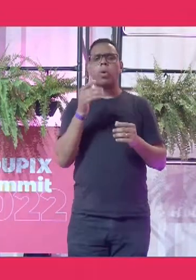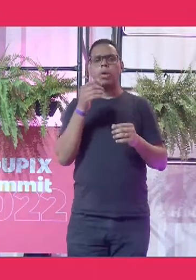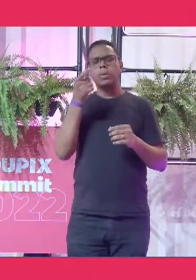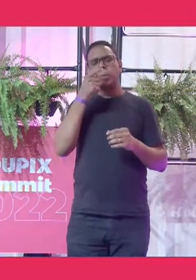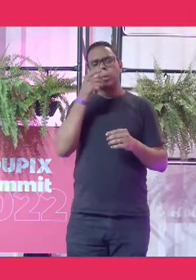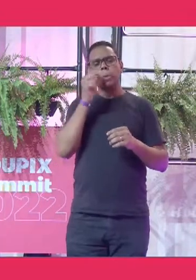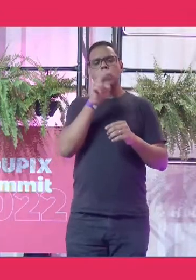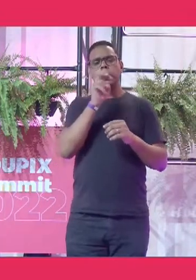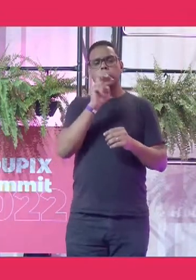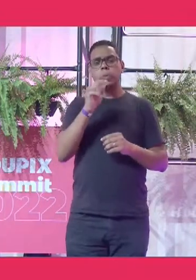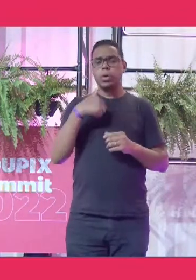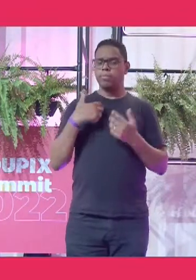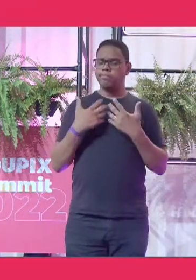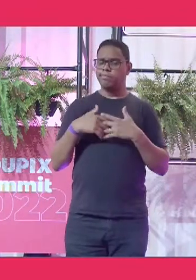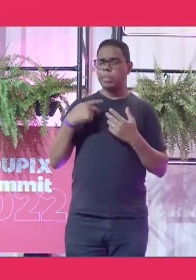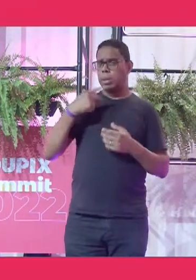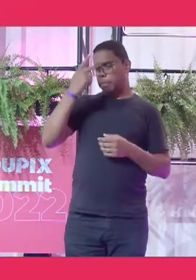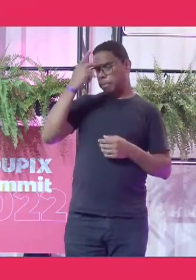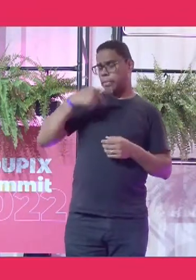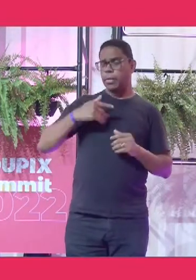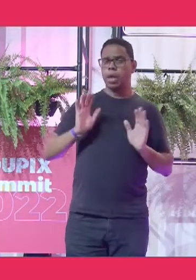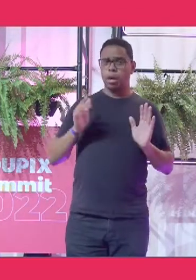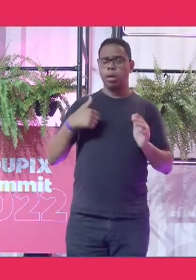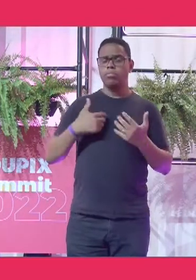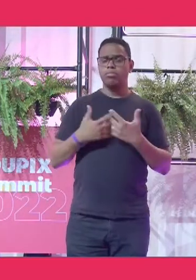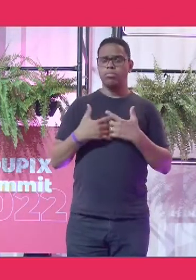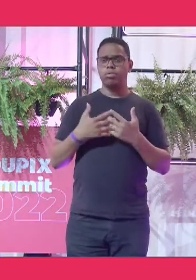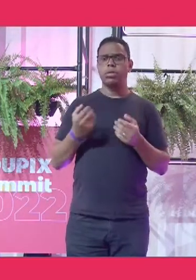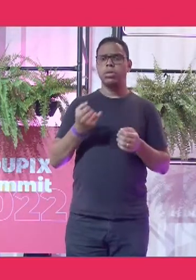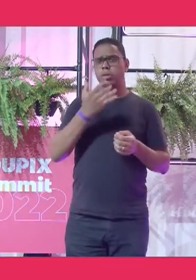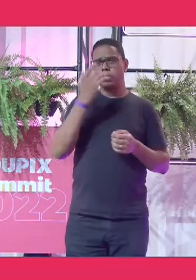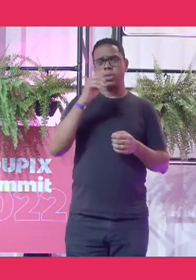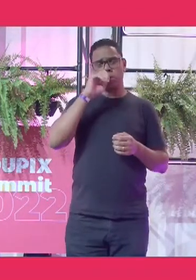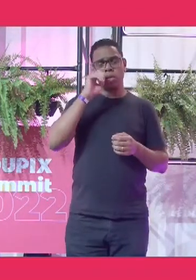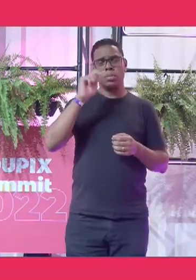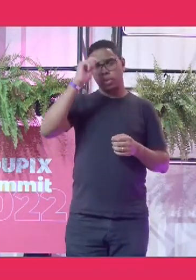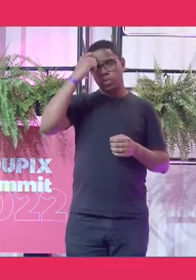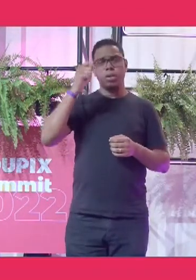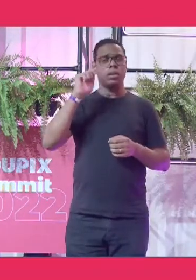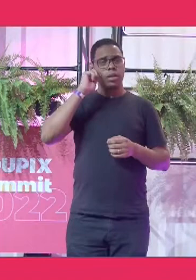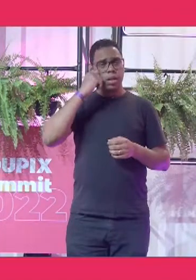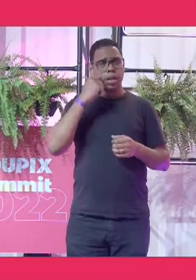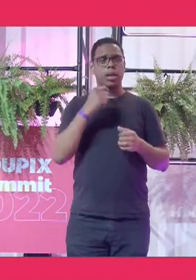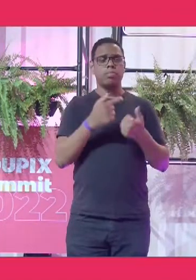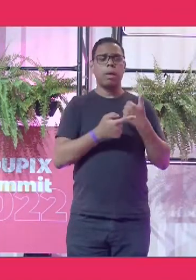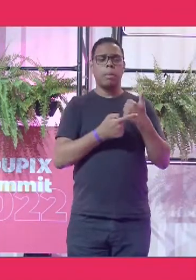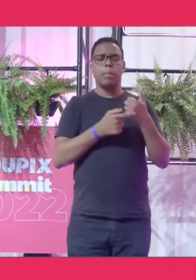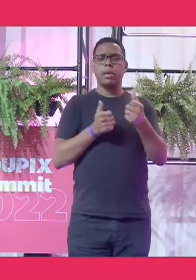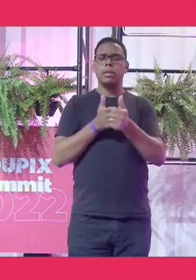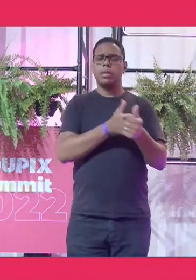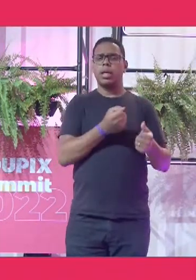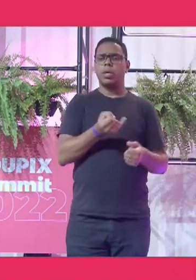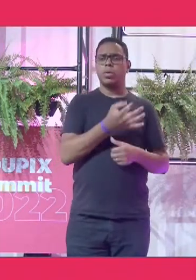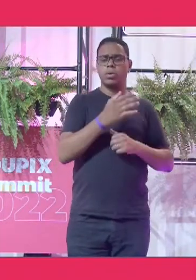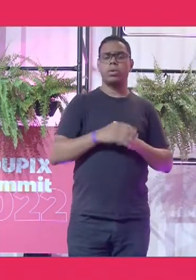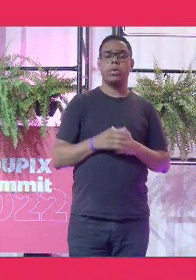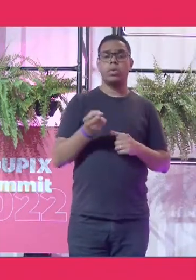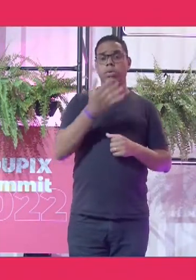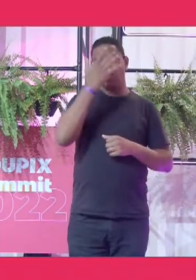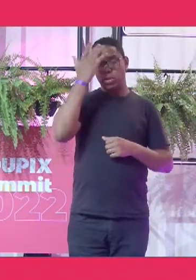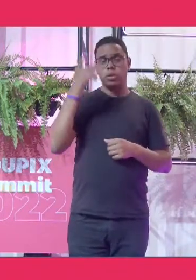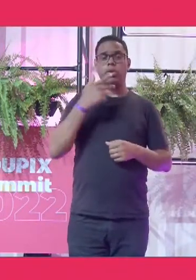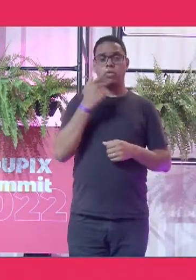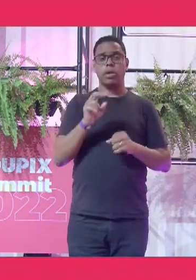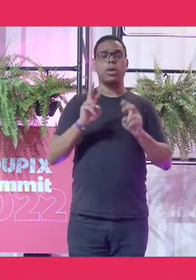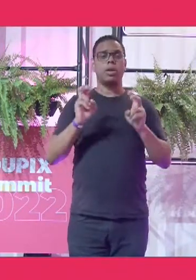Sabe, é uma reflexão que eu faço mesmo, assim, tipo, quantas pessoas negras você segue e consome o conteúdo dessas pessoas? Quantas pessoas que estão